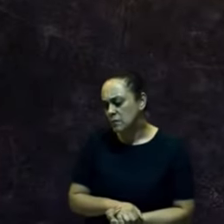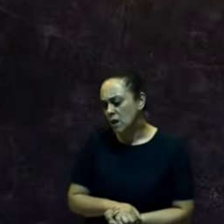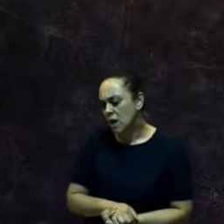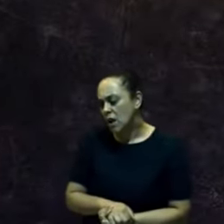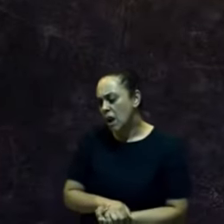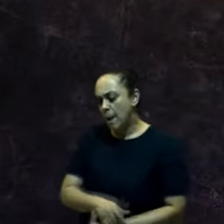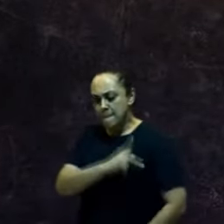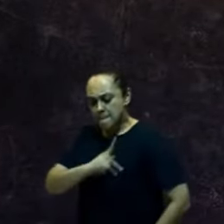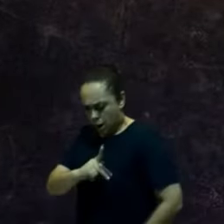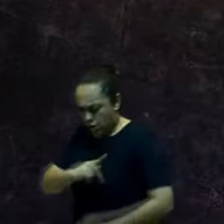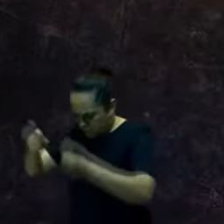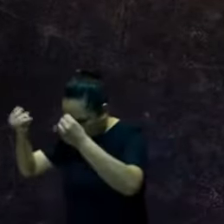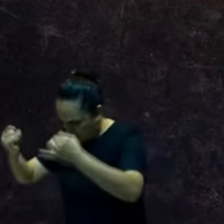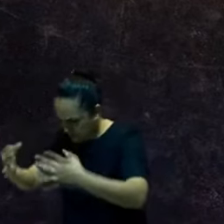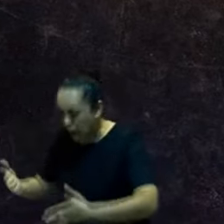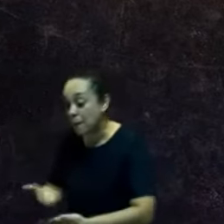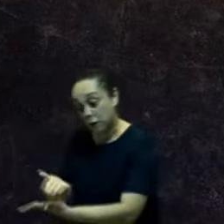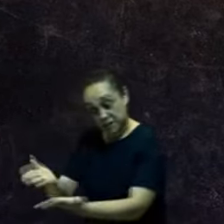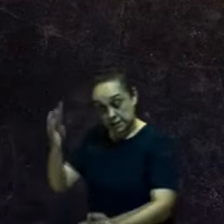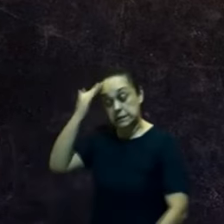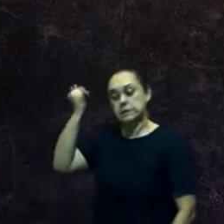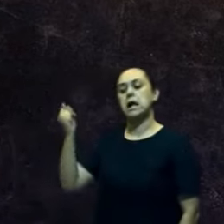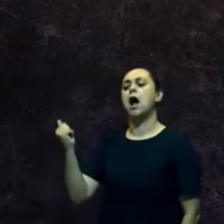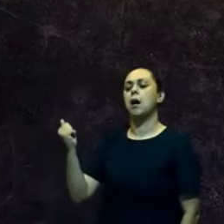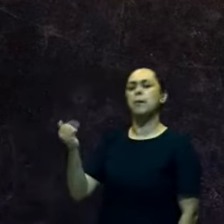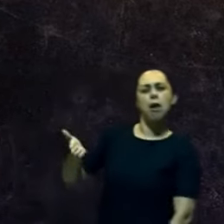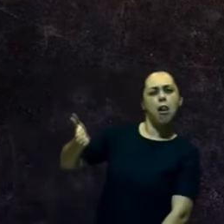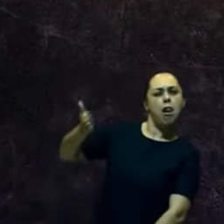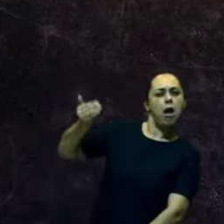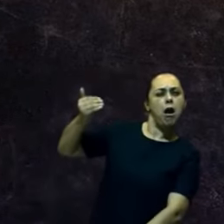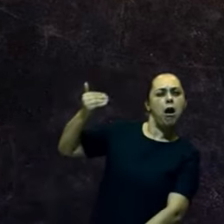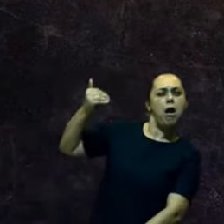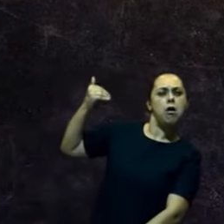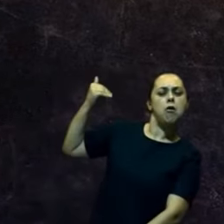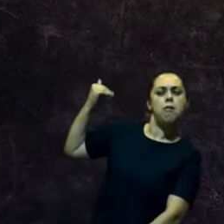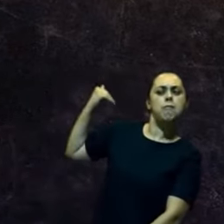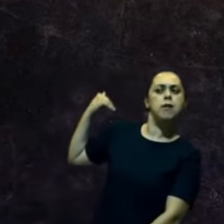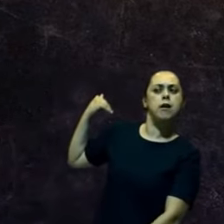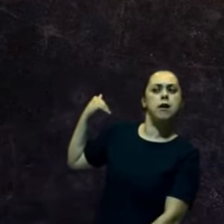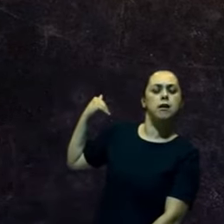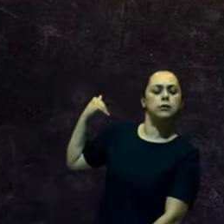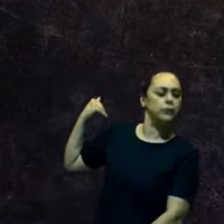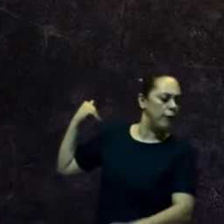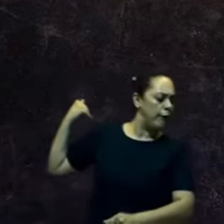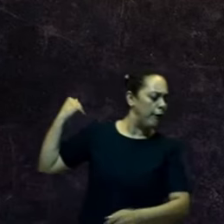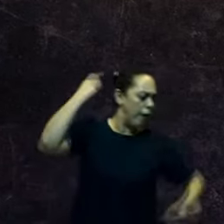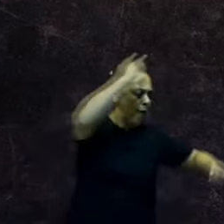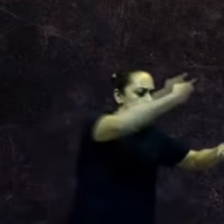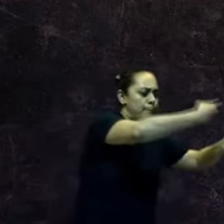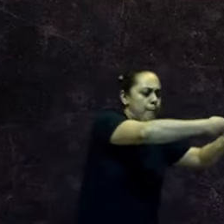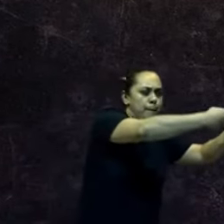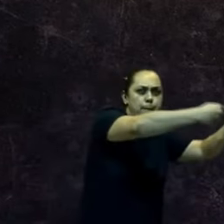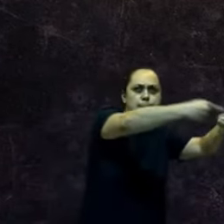bem, no início da pregação do Evangelho, quando eu parti da Macedônia, nenhuma igreja se associou comigo